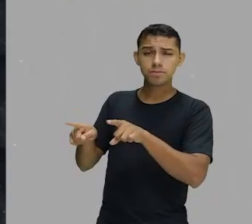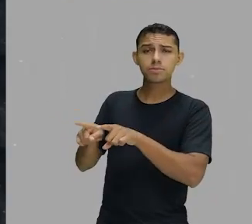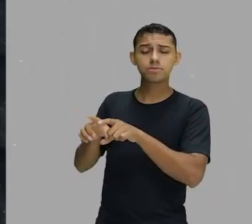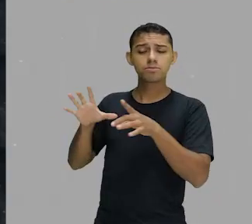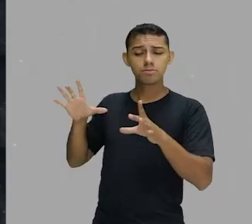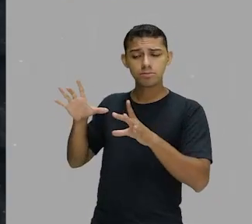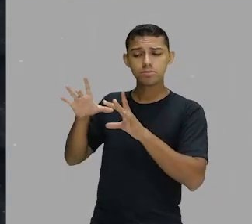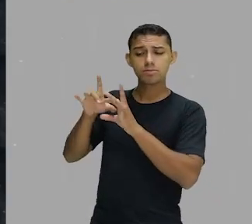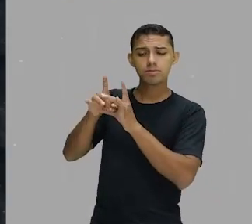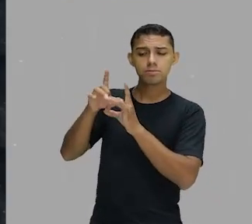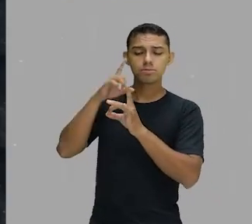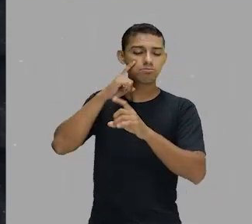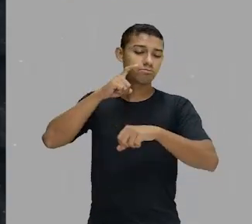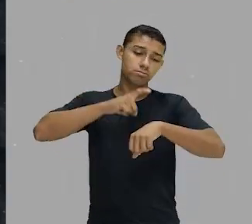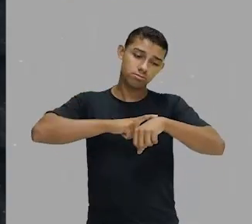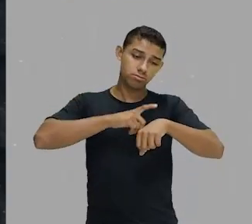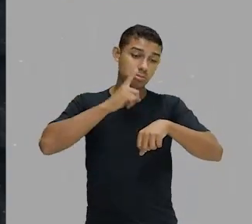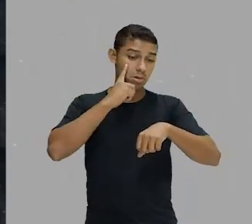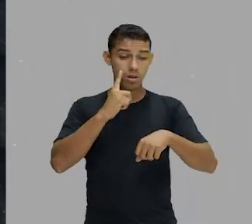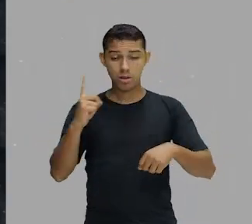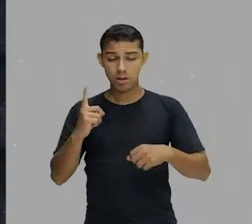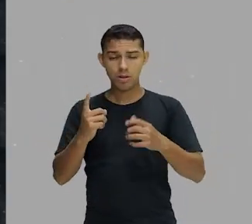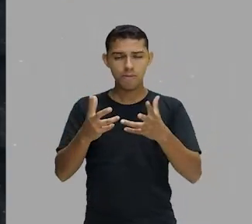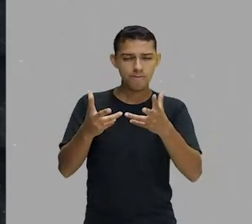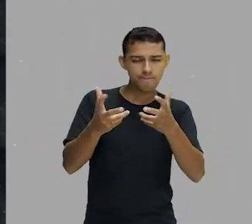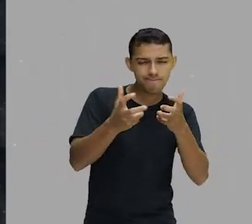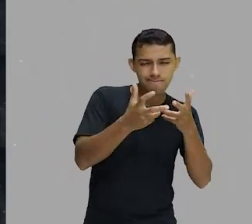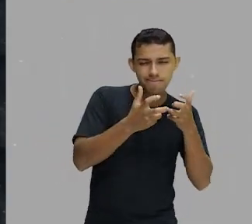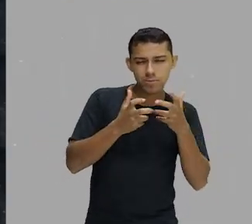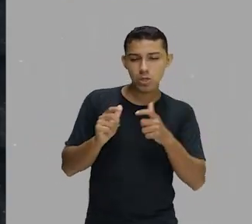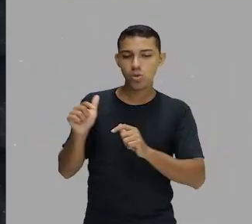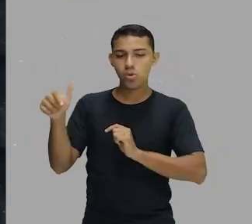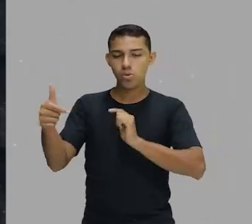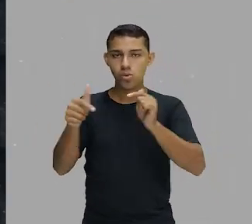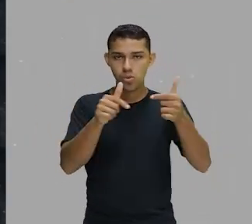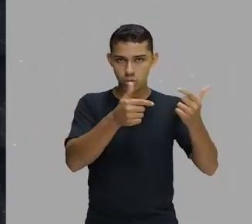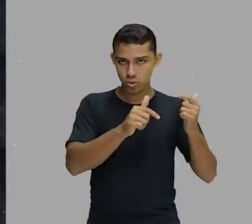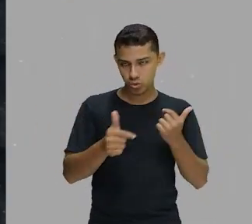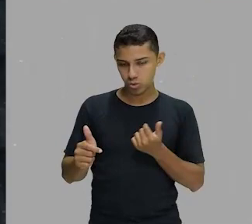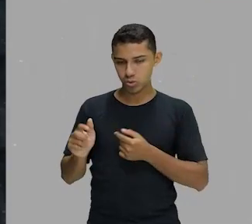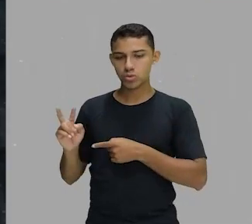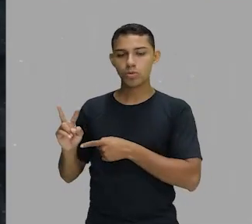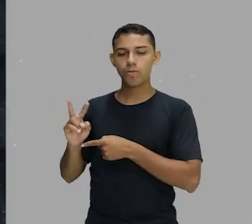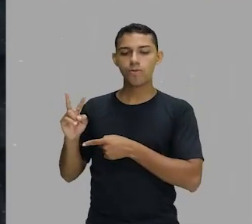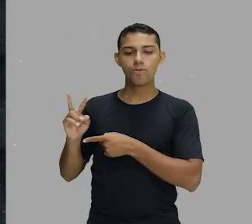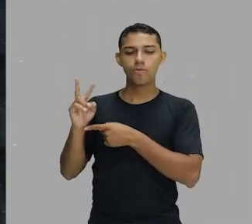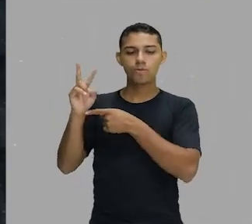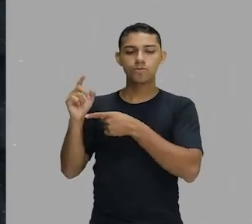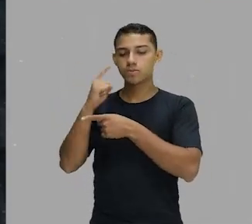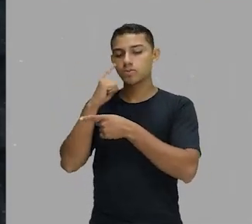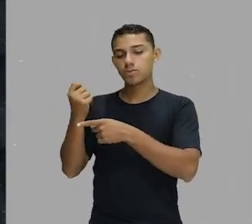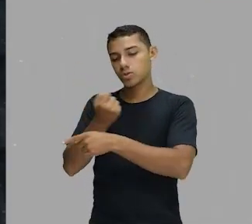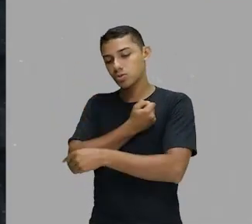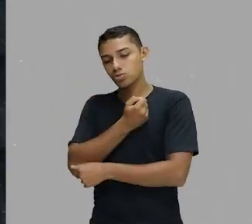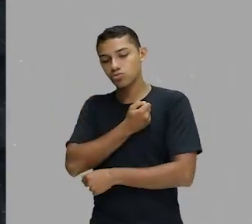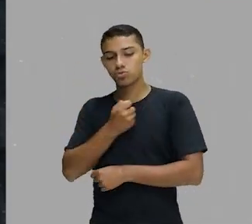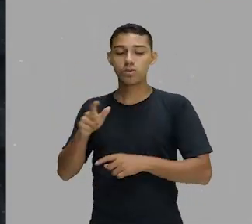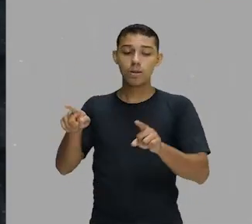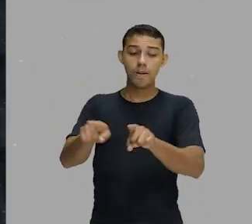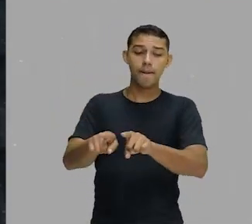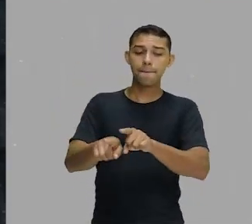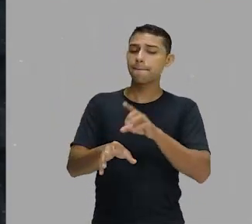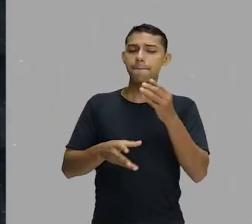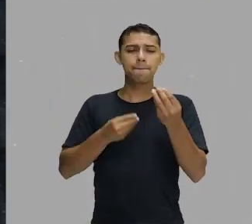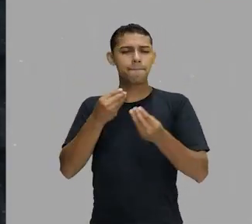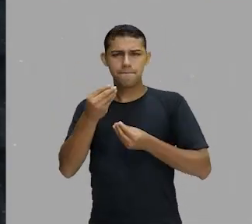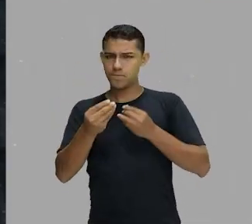está relacionada com o tempo. Então, nós vamos ver outros valores, além destes aqui que foram colocados, e vamos ver também como é que